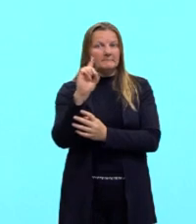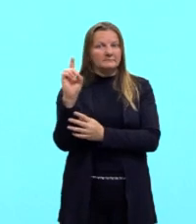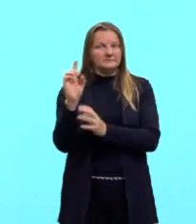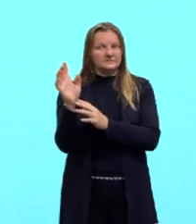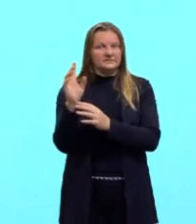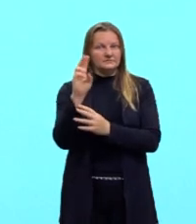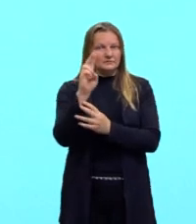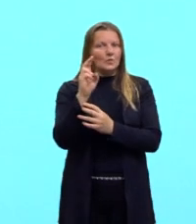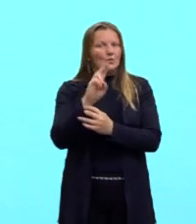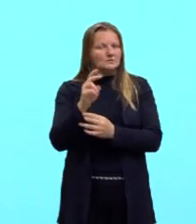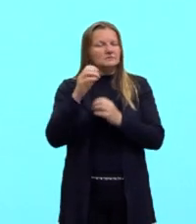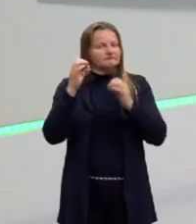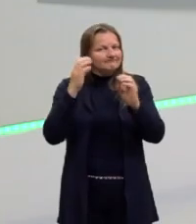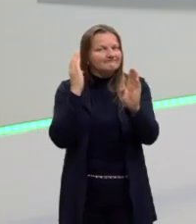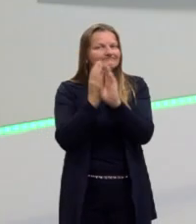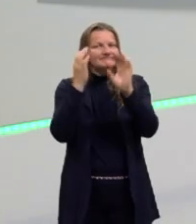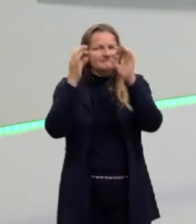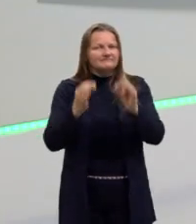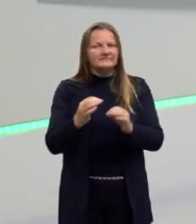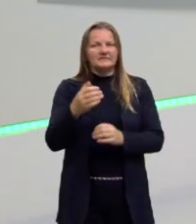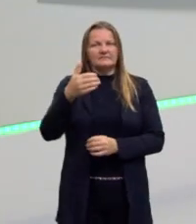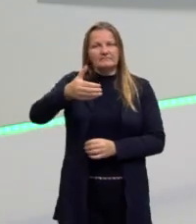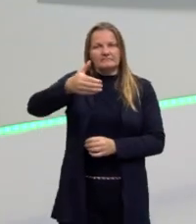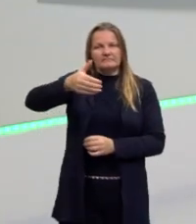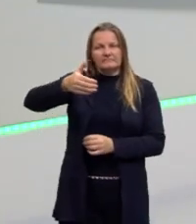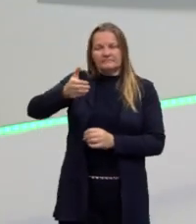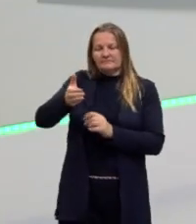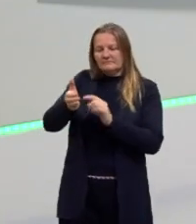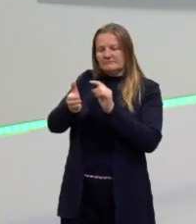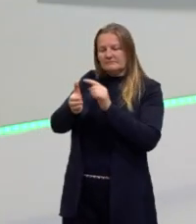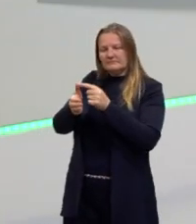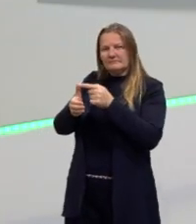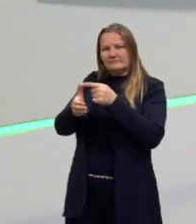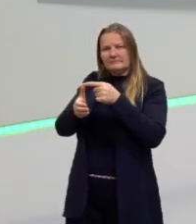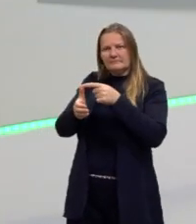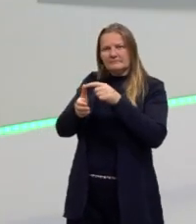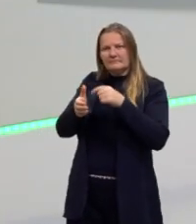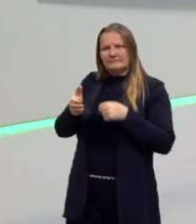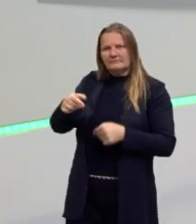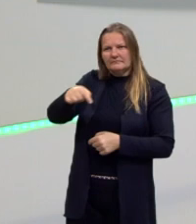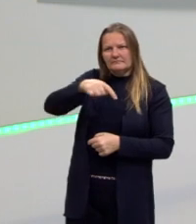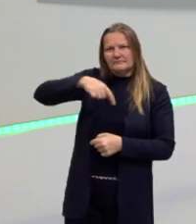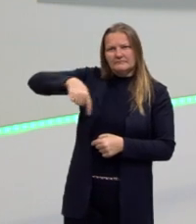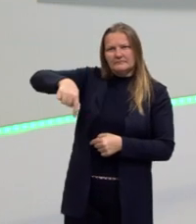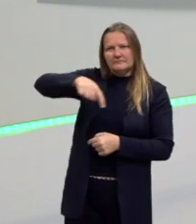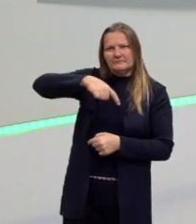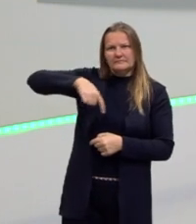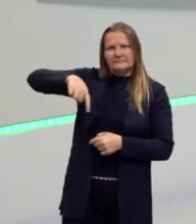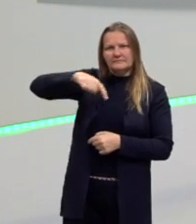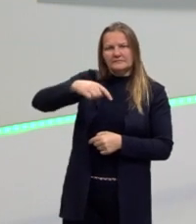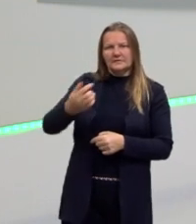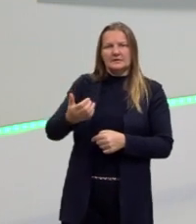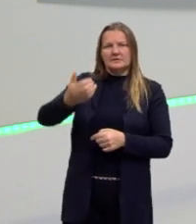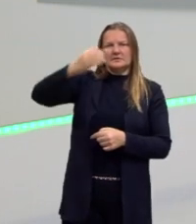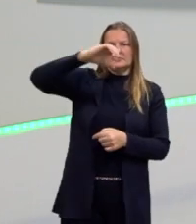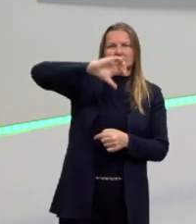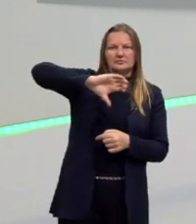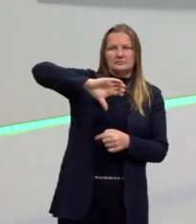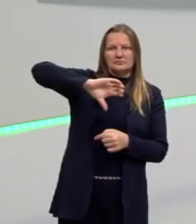tu vai achar, tá? Essa regra, ela é bem importante em questões relacionadas a